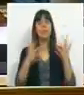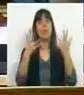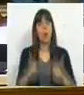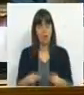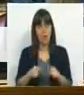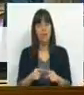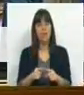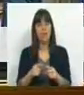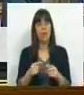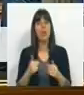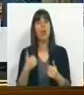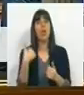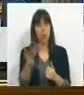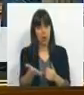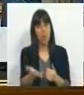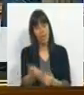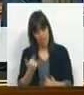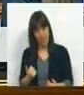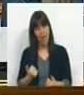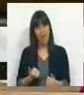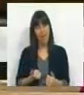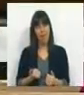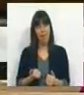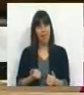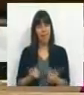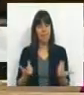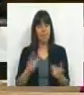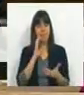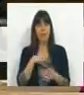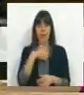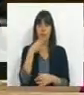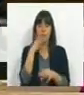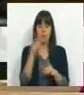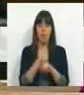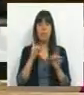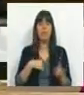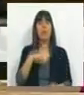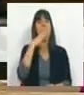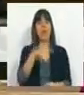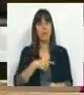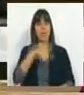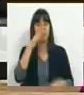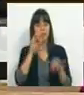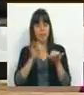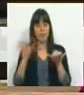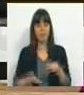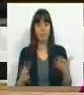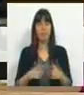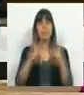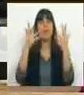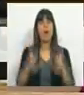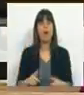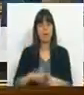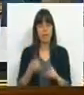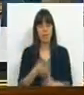orçamento do toma lá, dá cá. E justifico as minhas afirmações. O orçamento